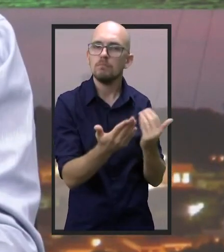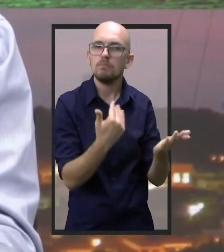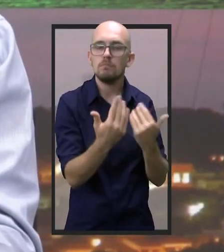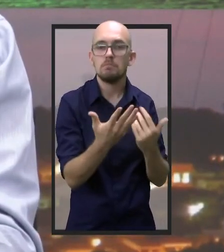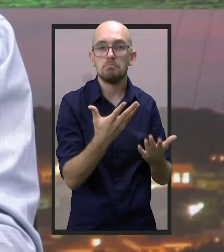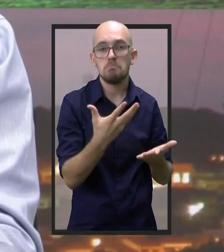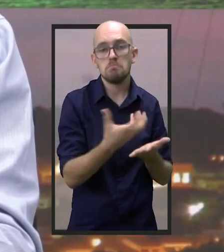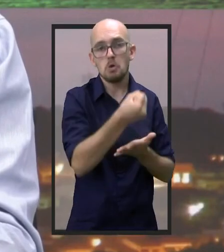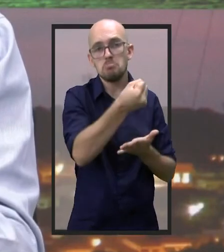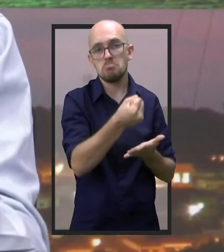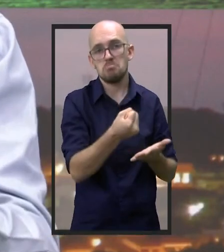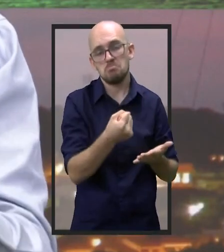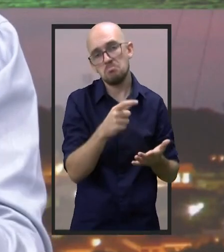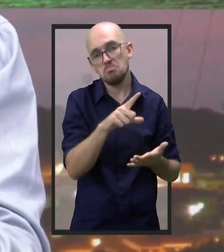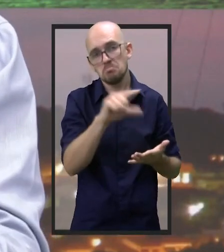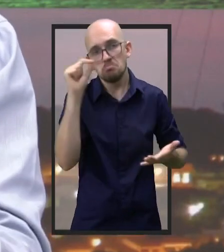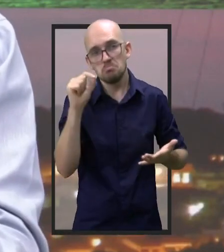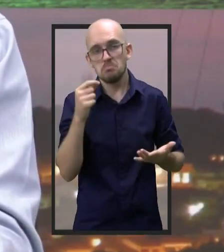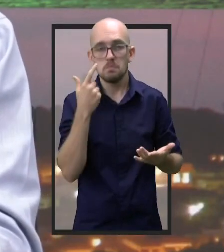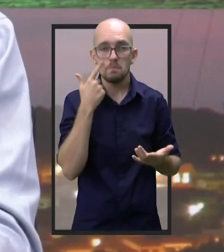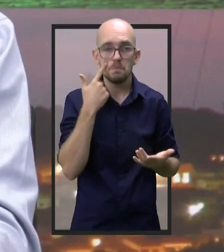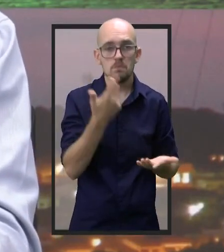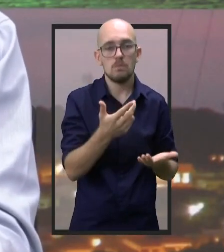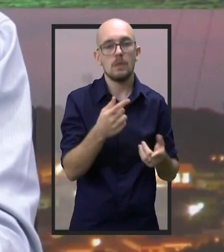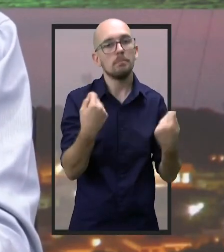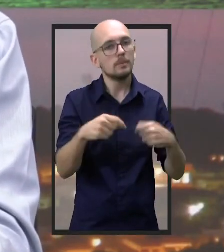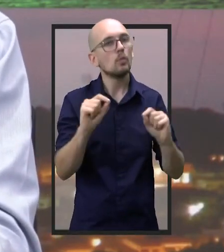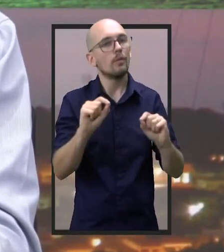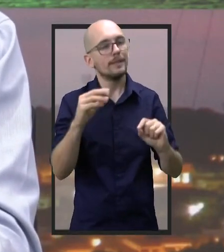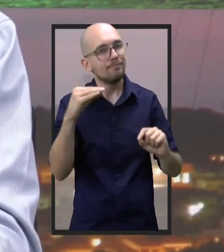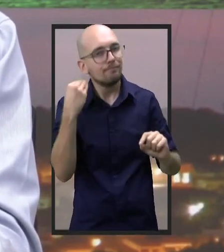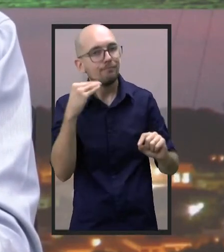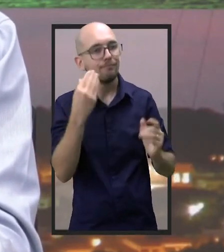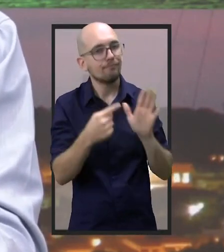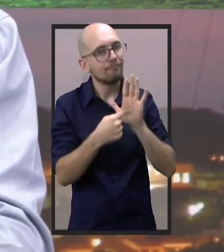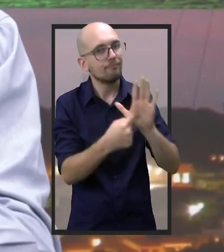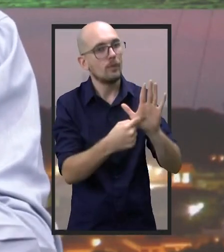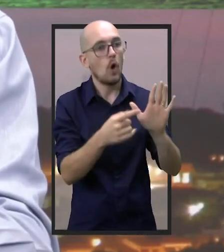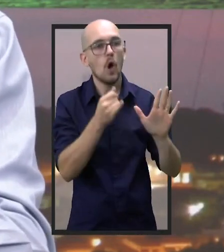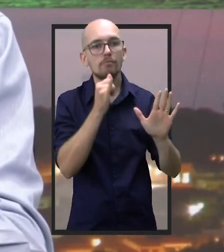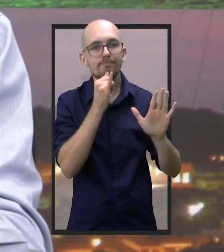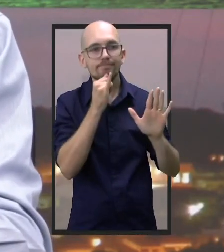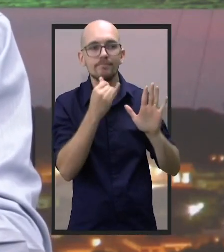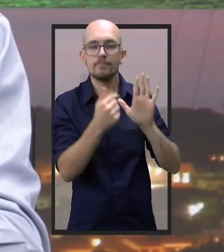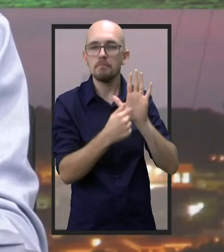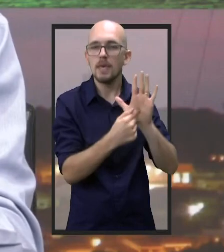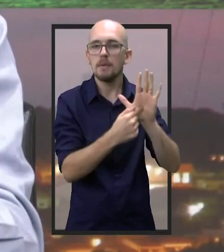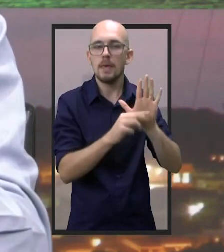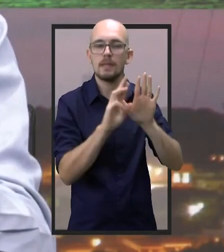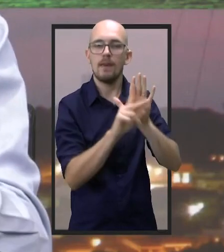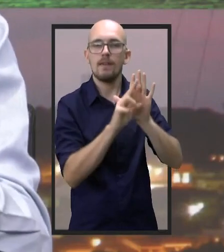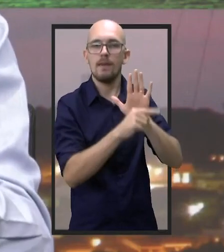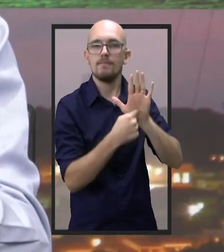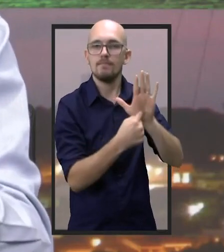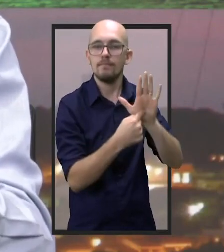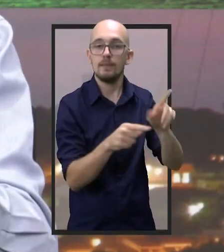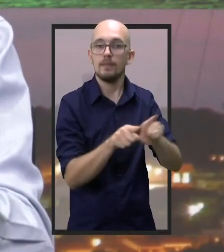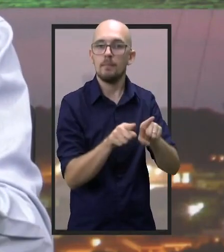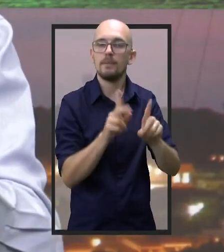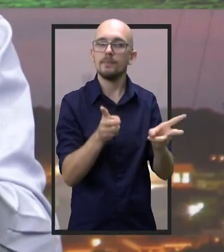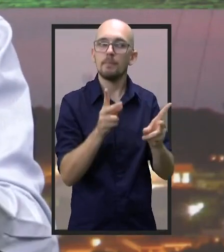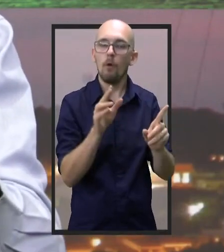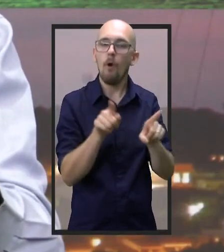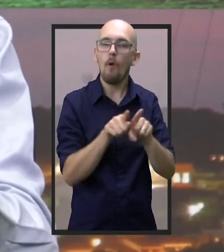escolha, a persuasão de estar mostrando para ele a melhor escolha, inclusive ventilar para ele